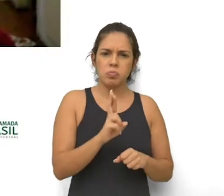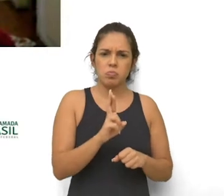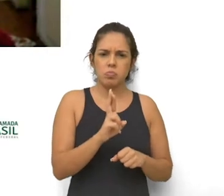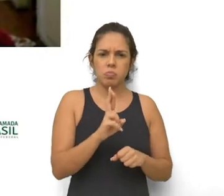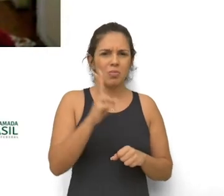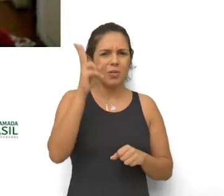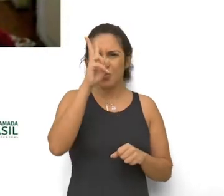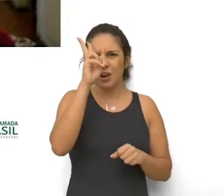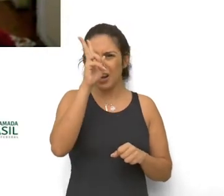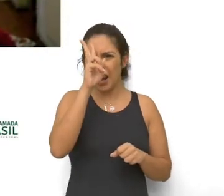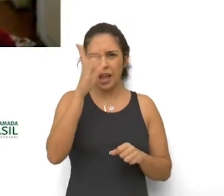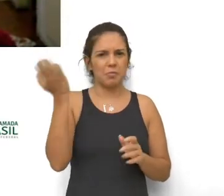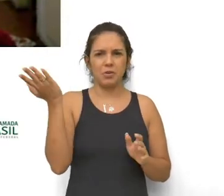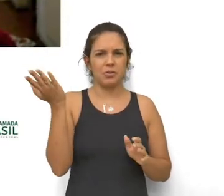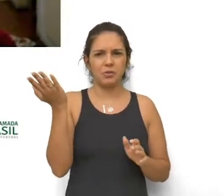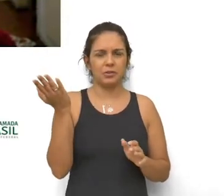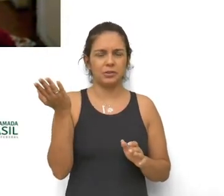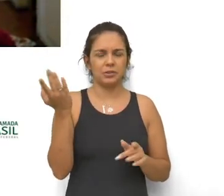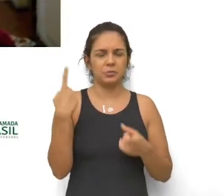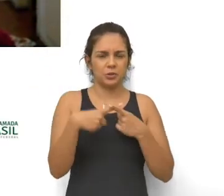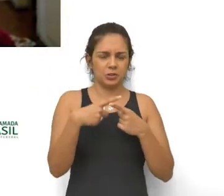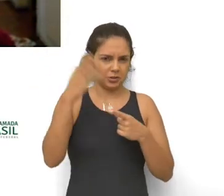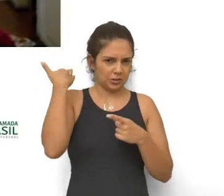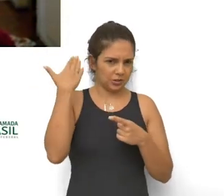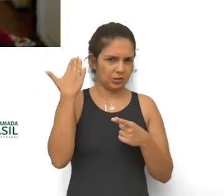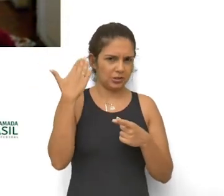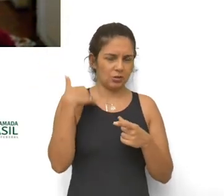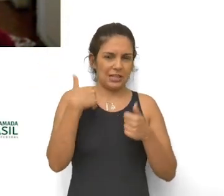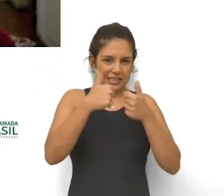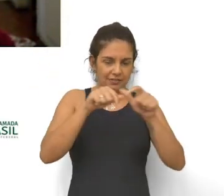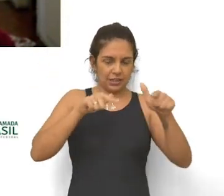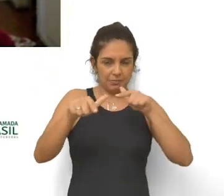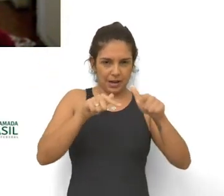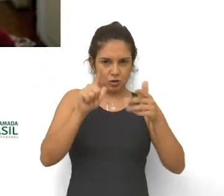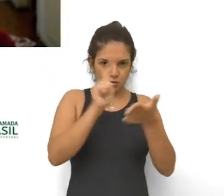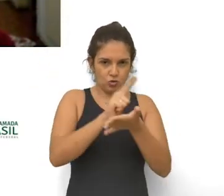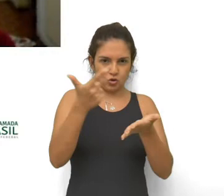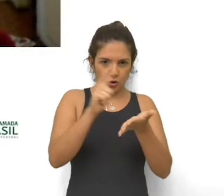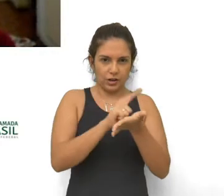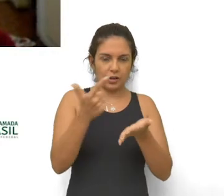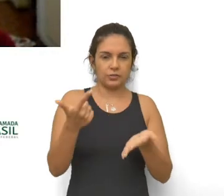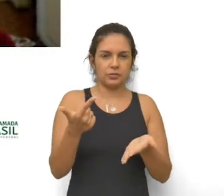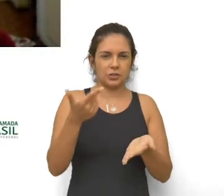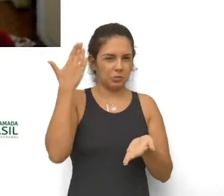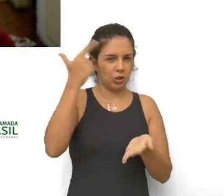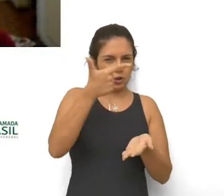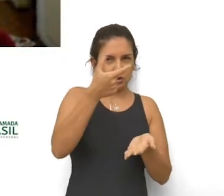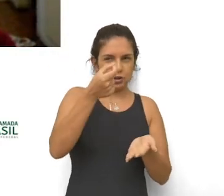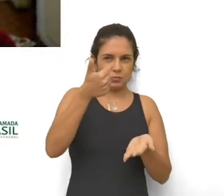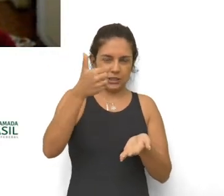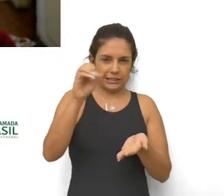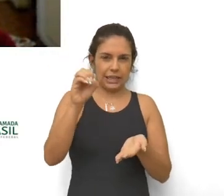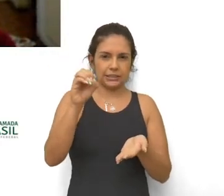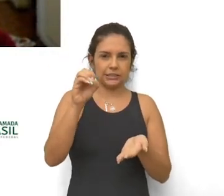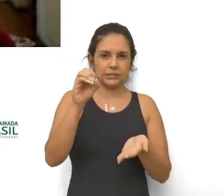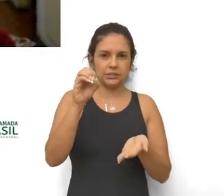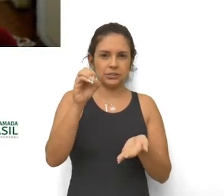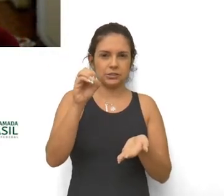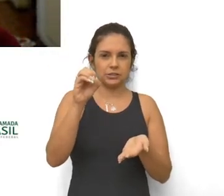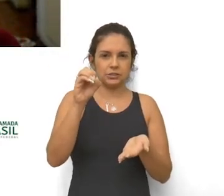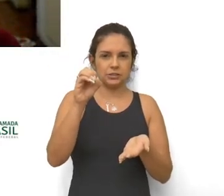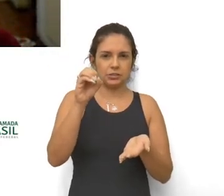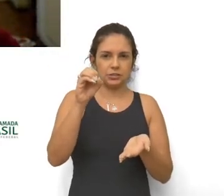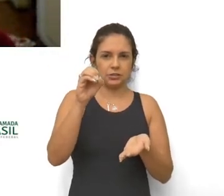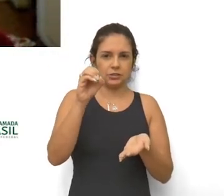me lembro porque eu tinha acabado de sair do Estadão, então foi 2010, que eu